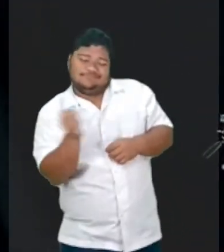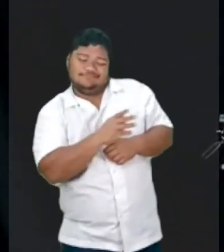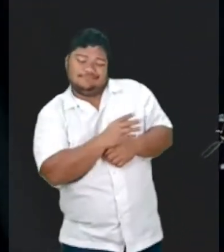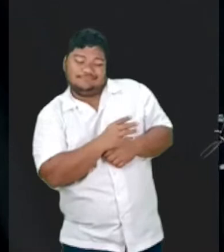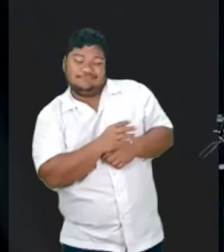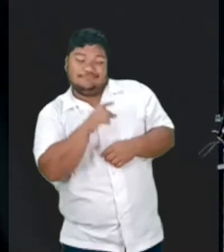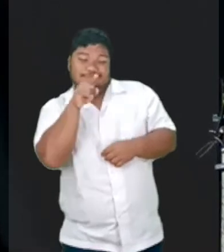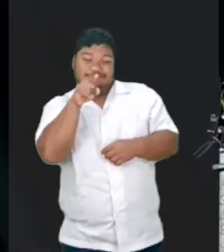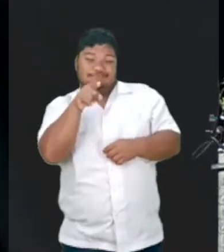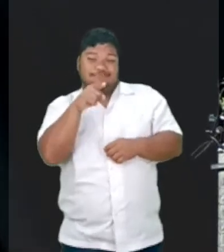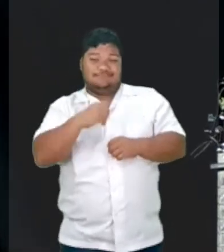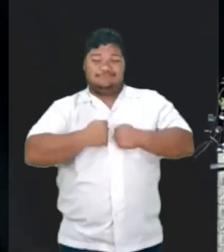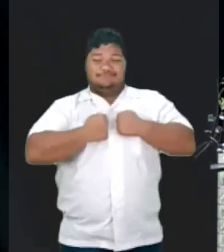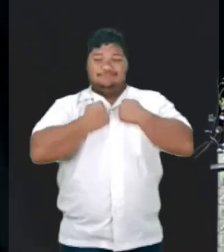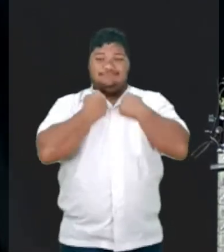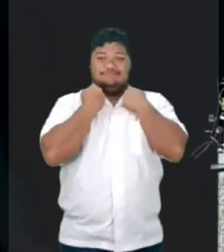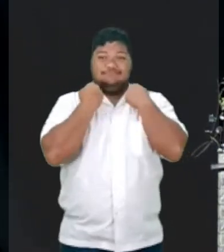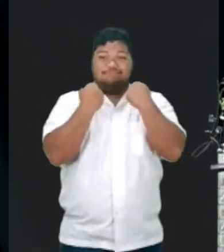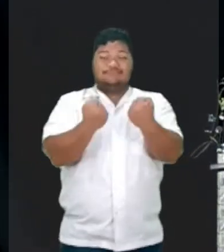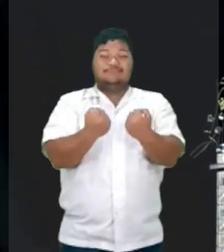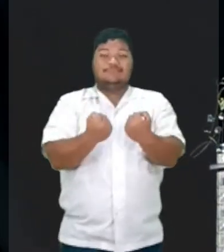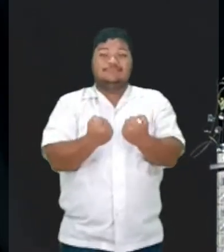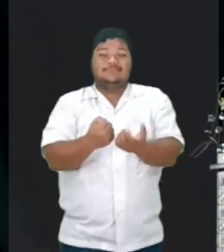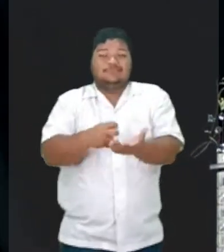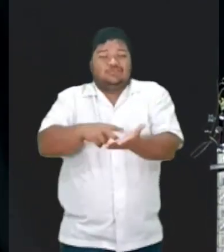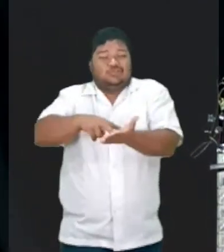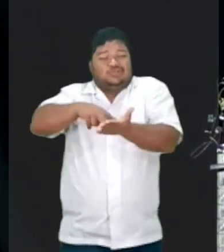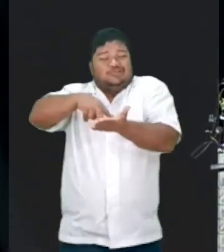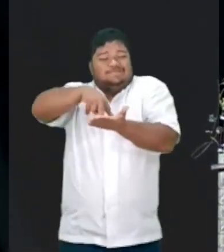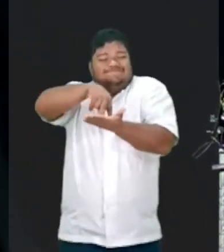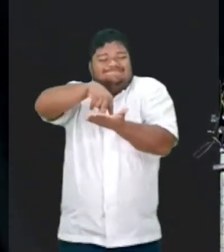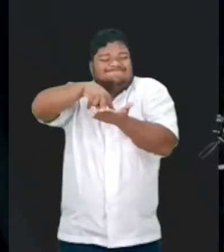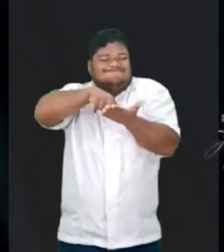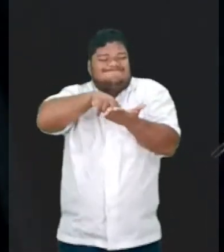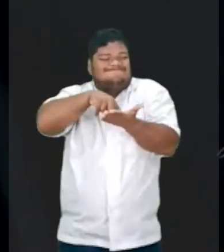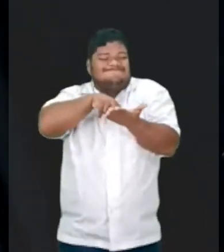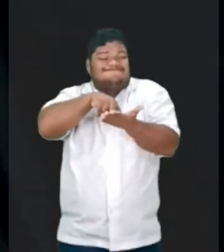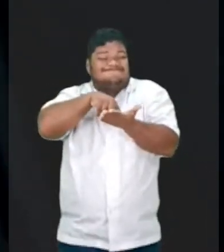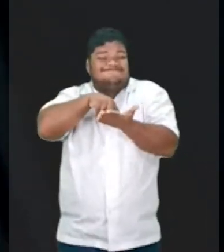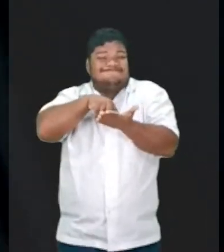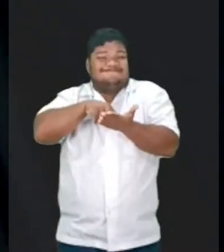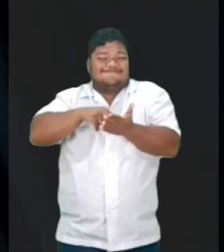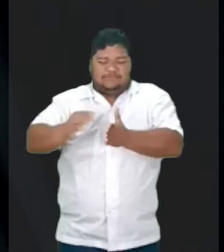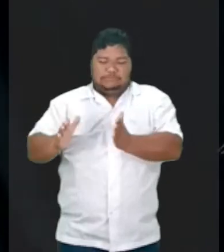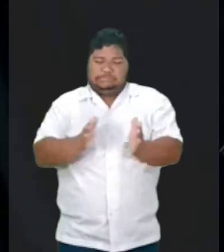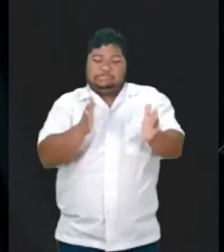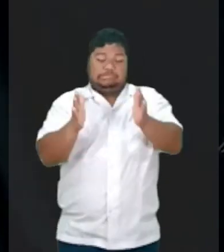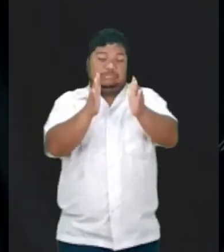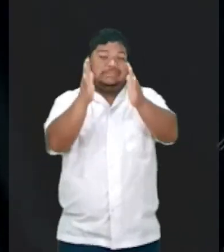forças e você continuar firme nessa caminhada.